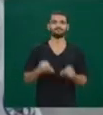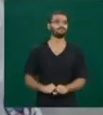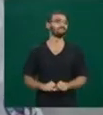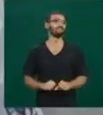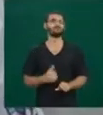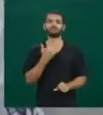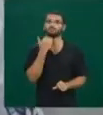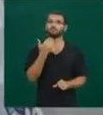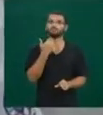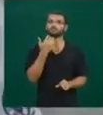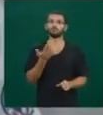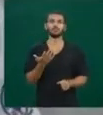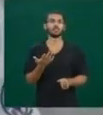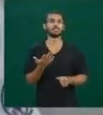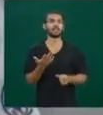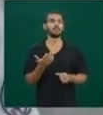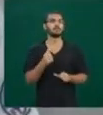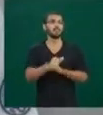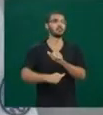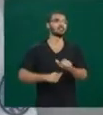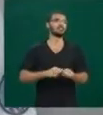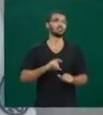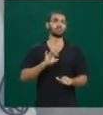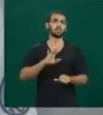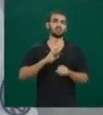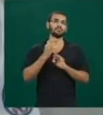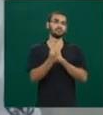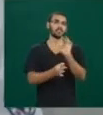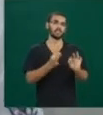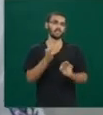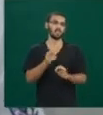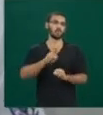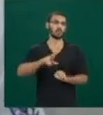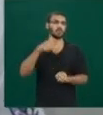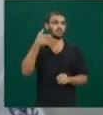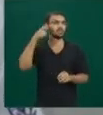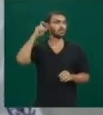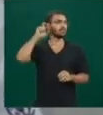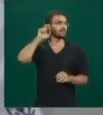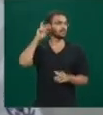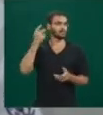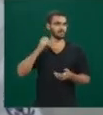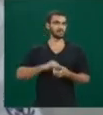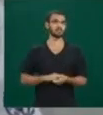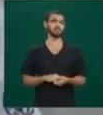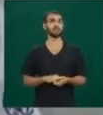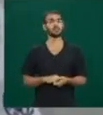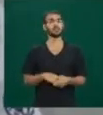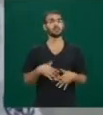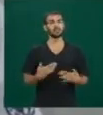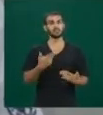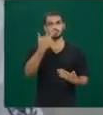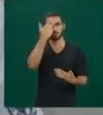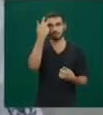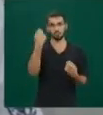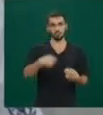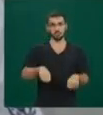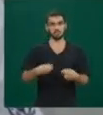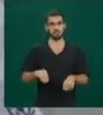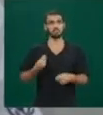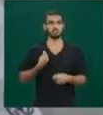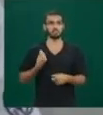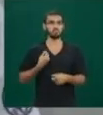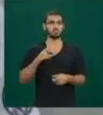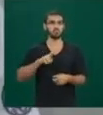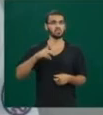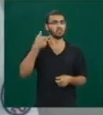única alternativa de tratamento, de melhora de qualidade de vida, é o uso de aparelhos auditivos. Dessa forma, ela tem que conviver com o aparelho. Hoje,